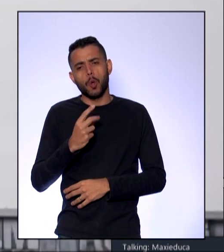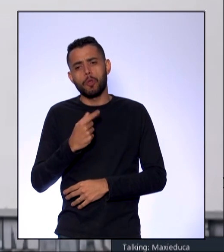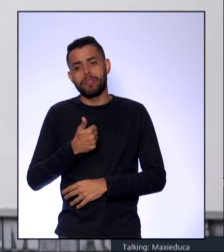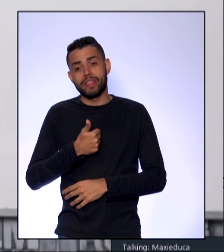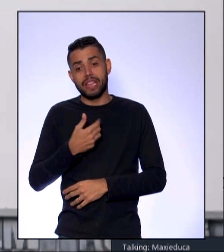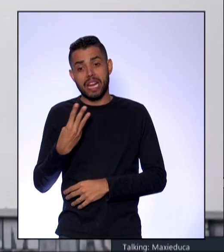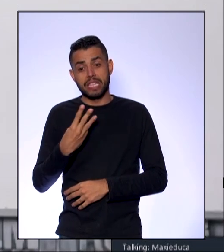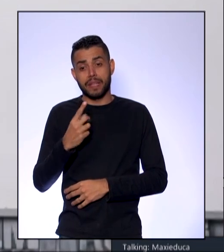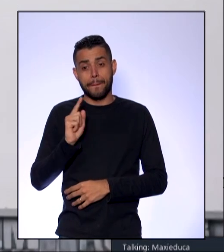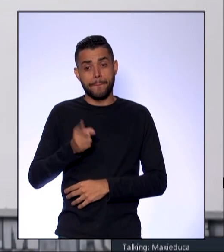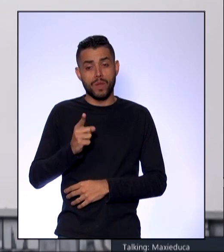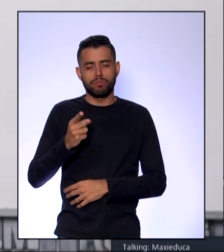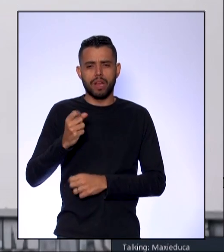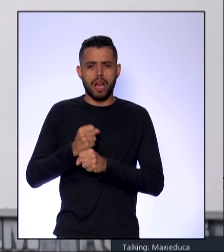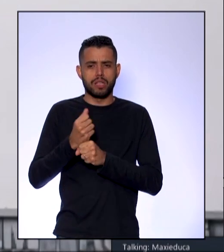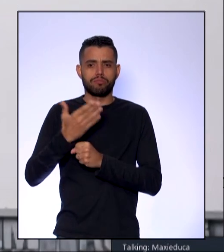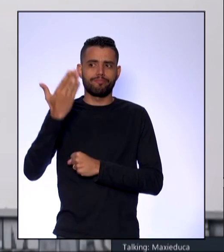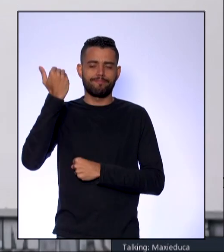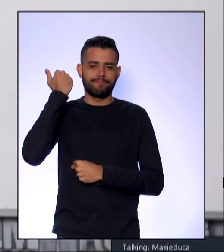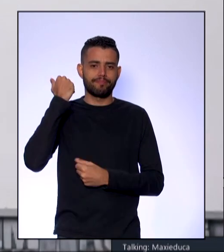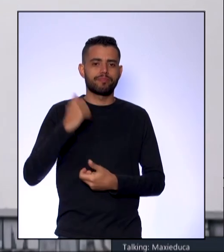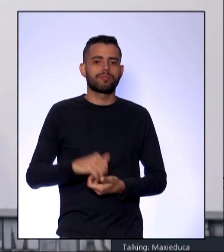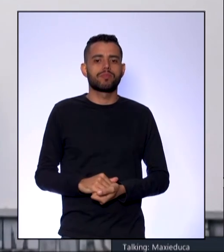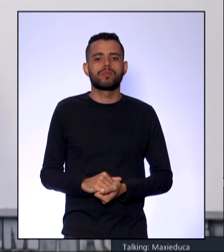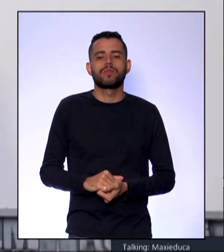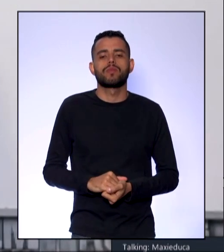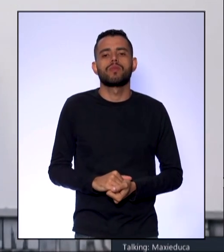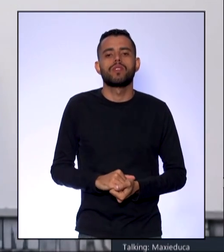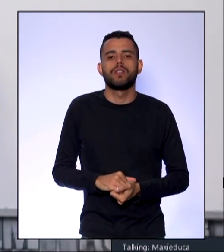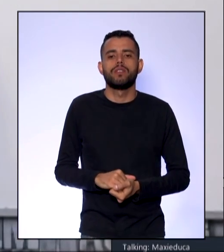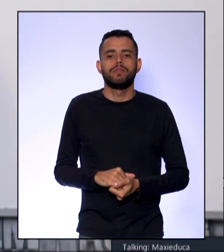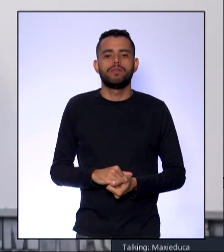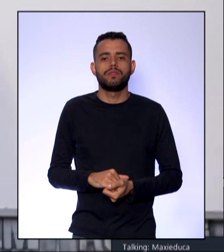sítio arqueológico, ele foi edificado